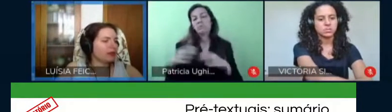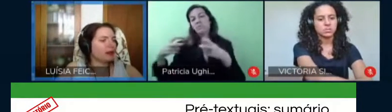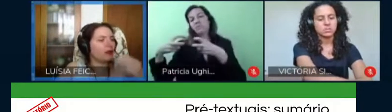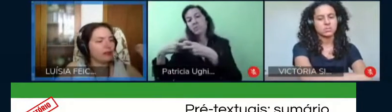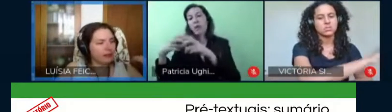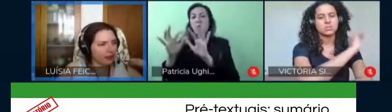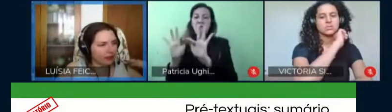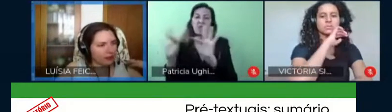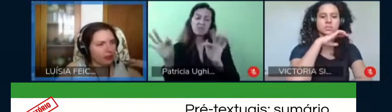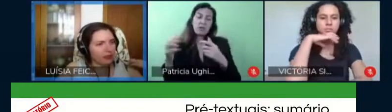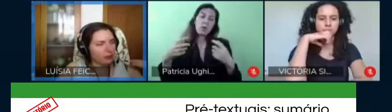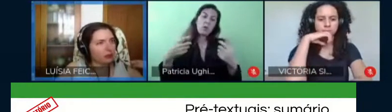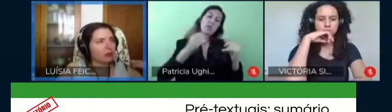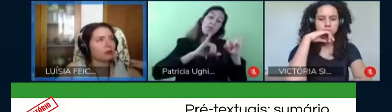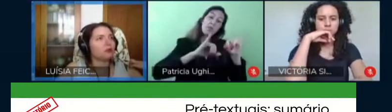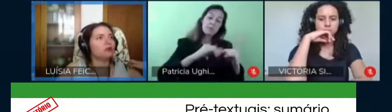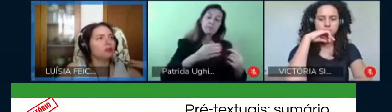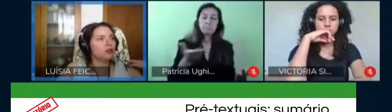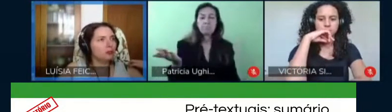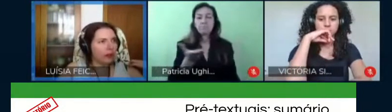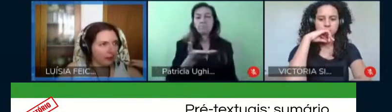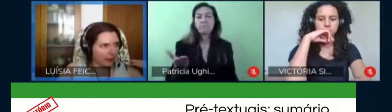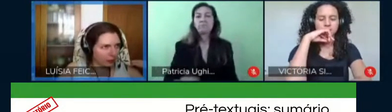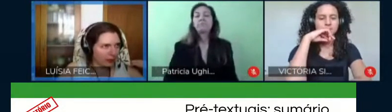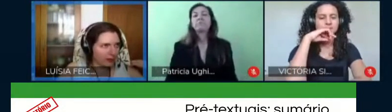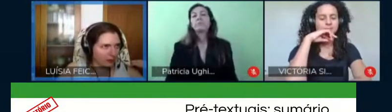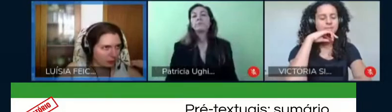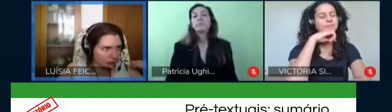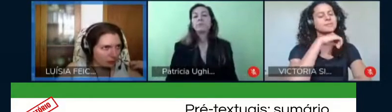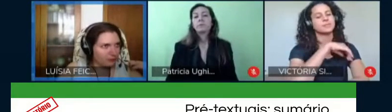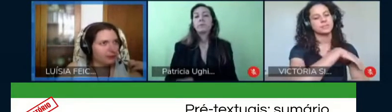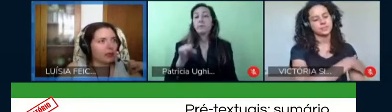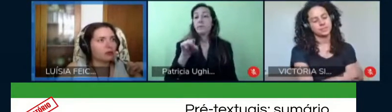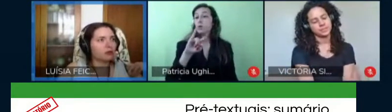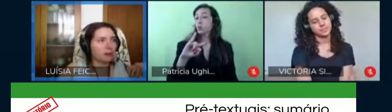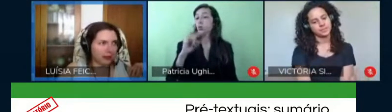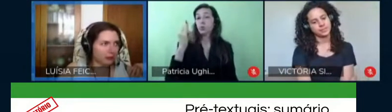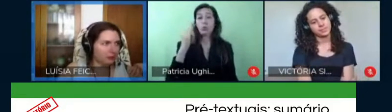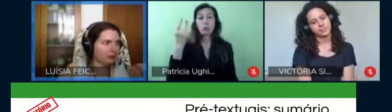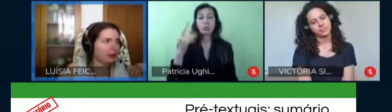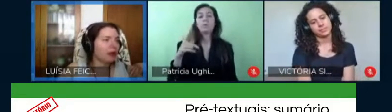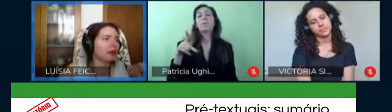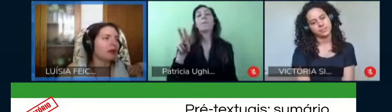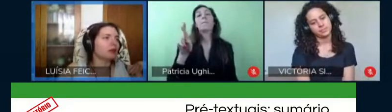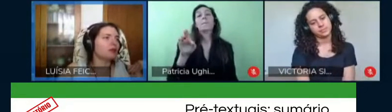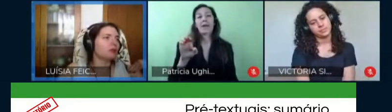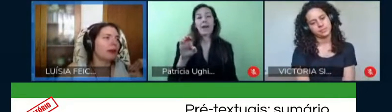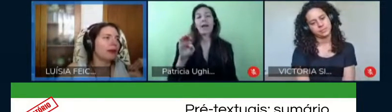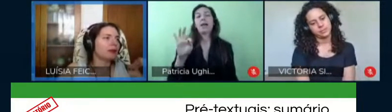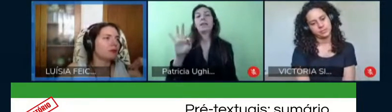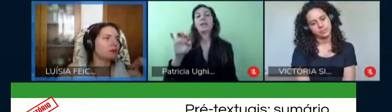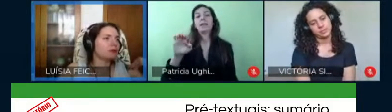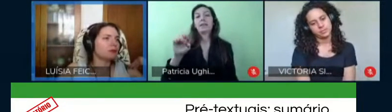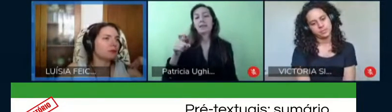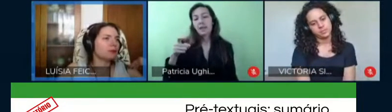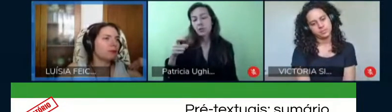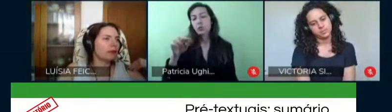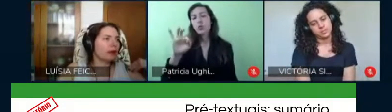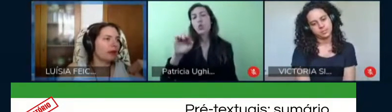E depois, agora sim, nós chegamos no nosso último elemento pré-textual, que é o sumário. E o